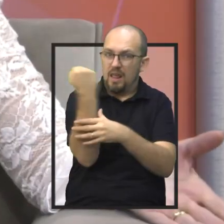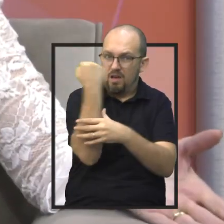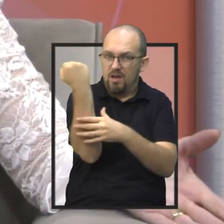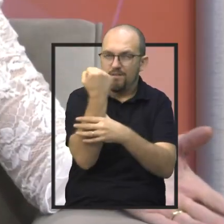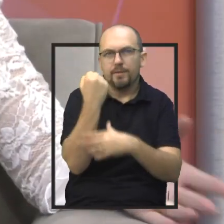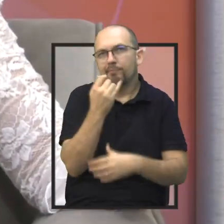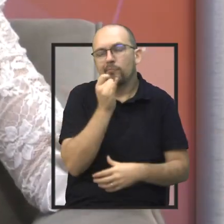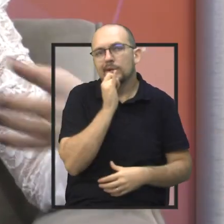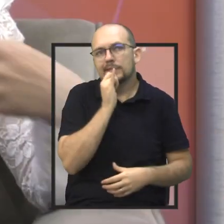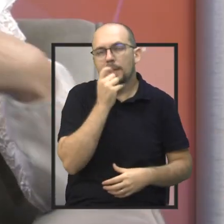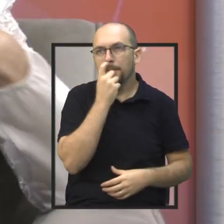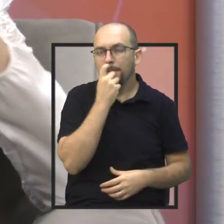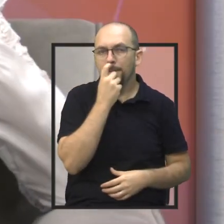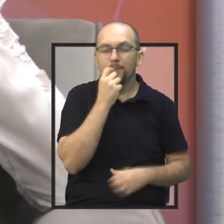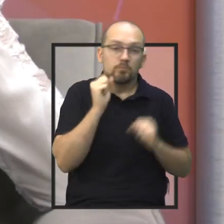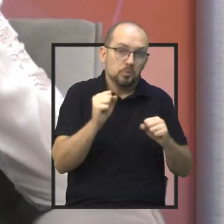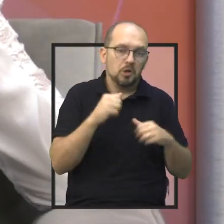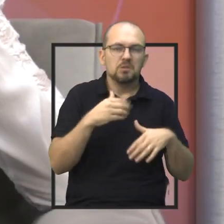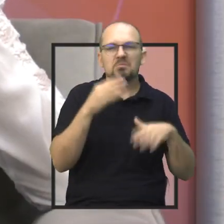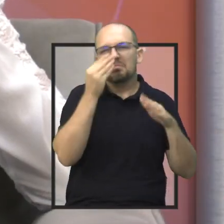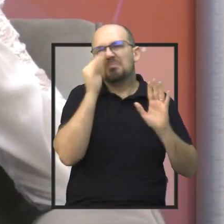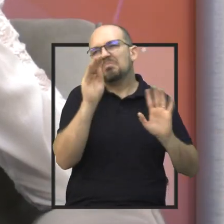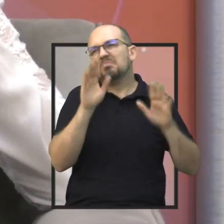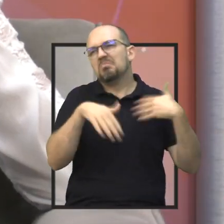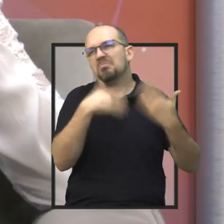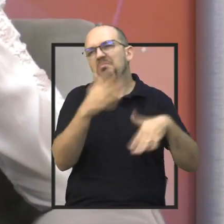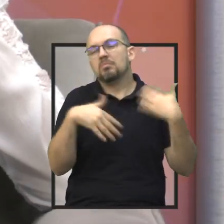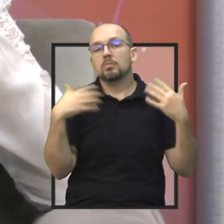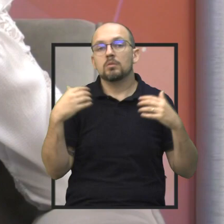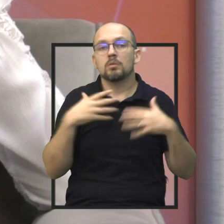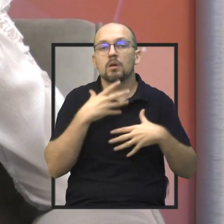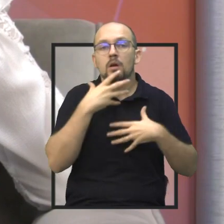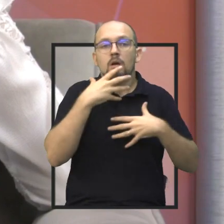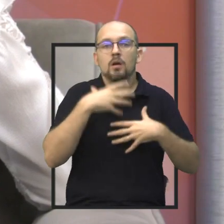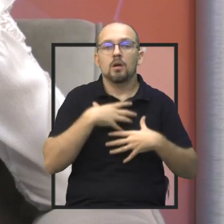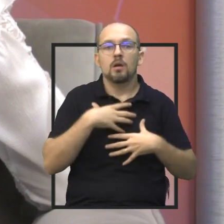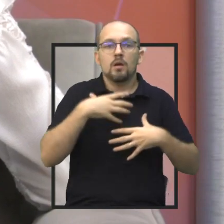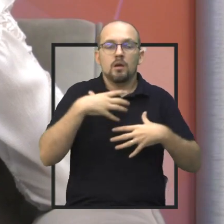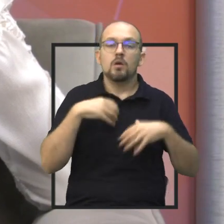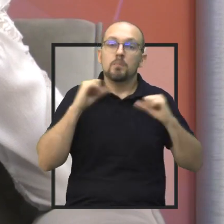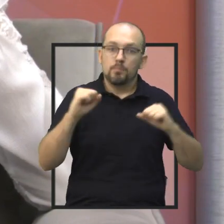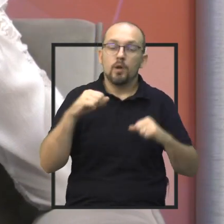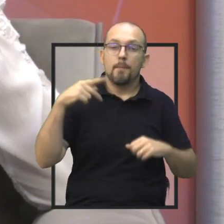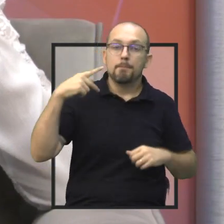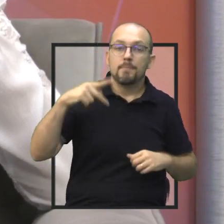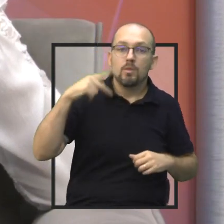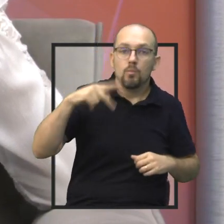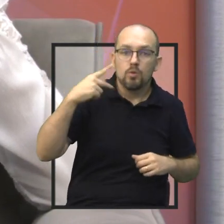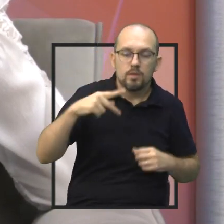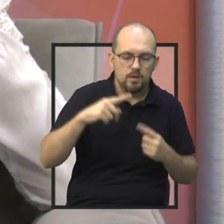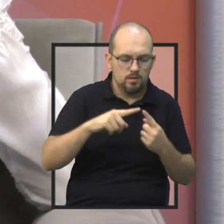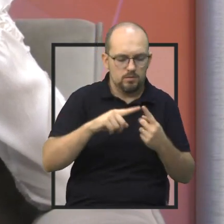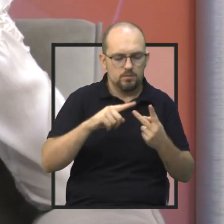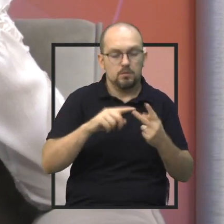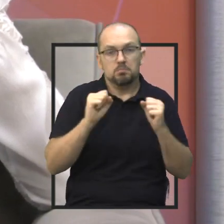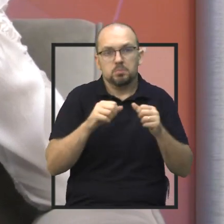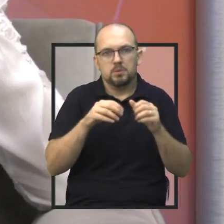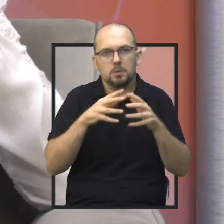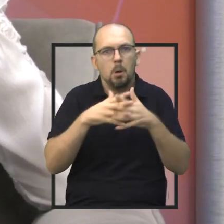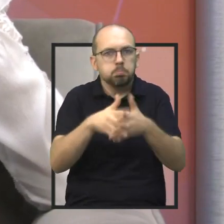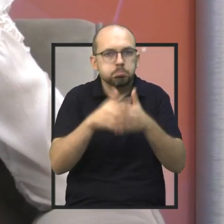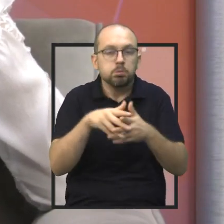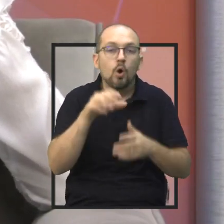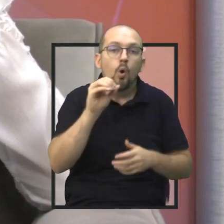Então, pensando em diretos, a gente vai pensar, claro, nas vias respiratórias. Então, num quadro de pneumonia, né, uma complicação por